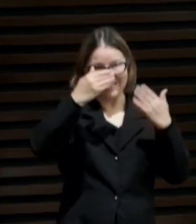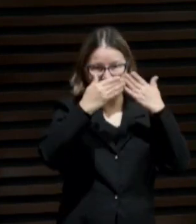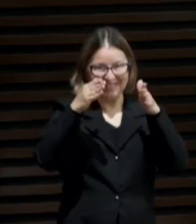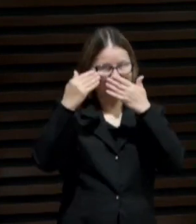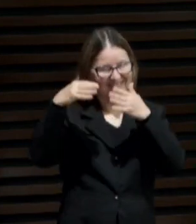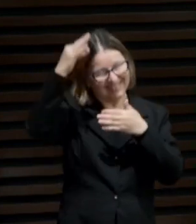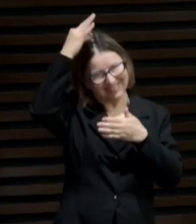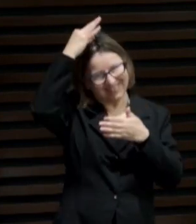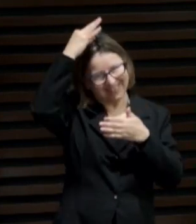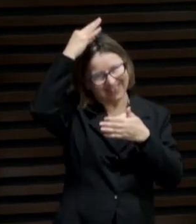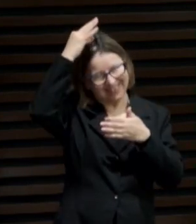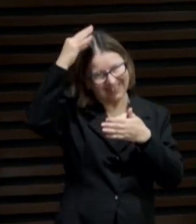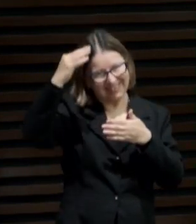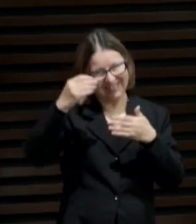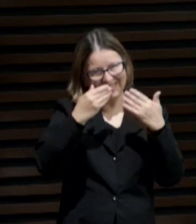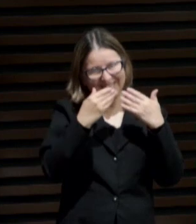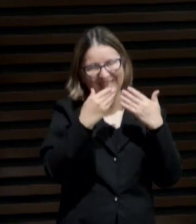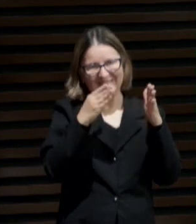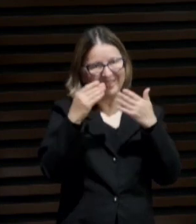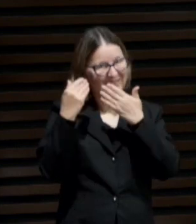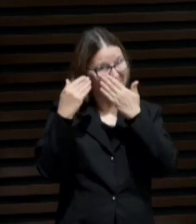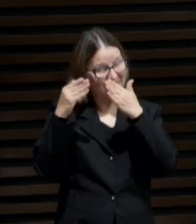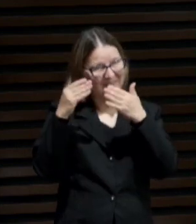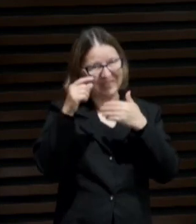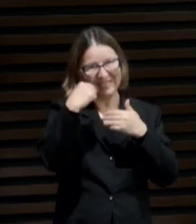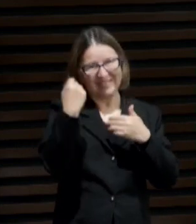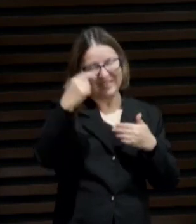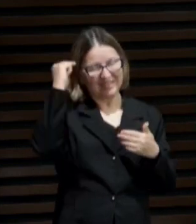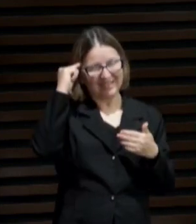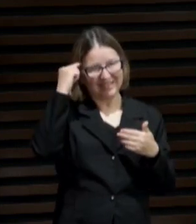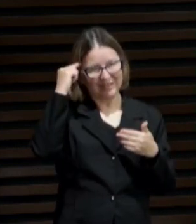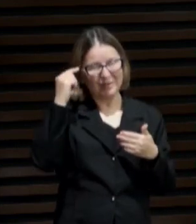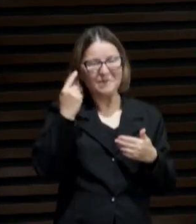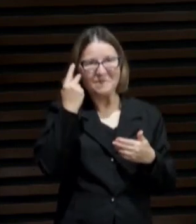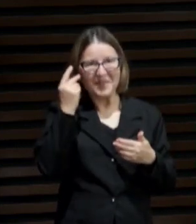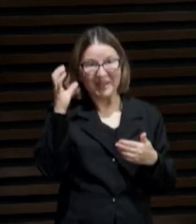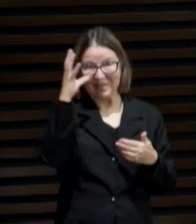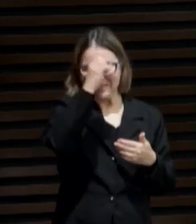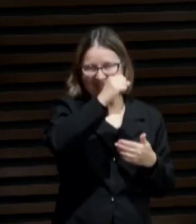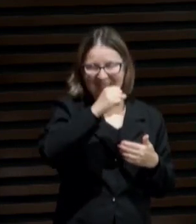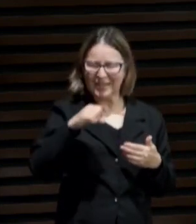olhos do nosso entendimento, a fim de compreendermos essa tão